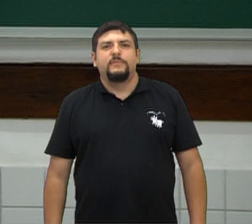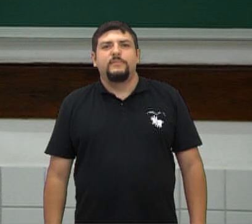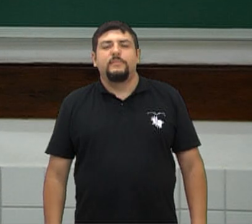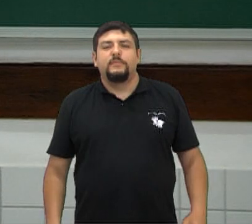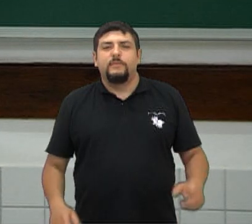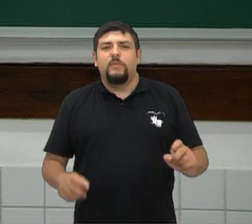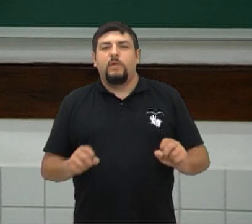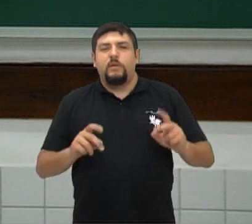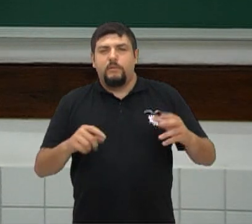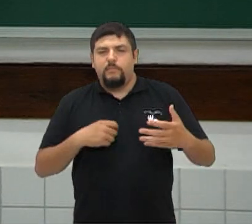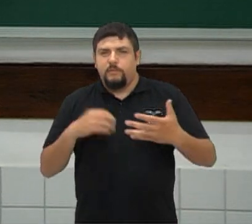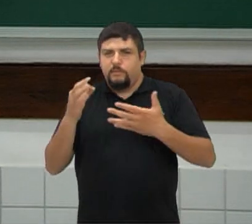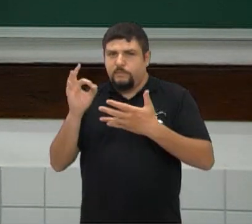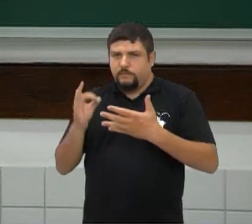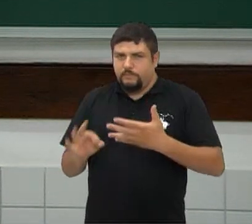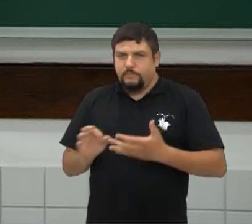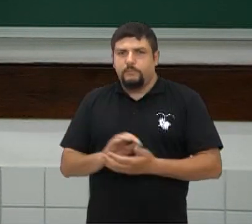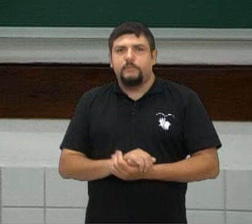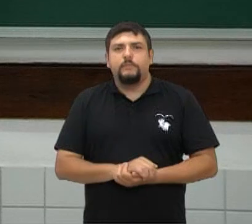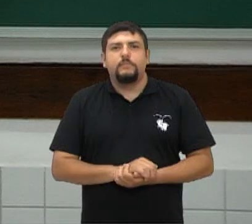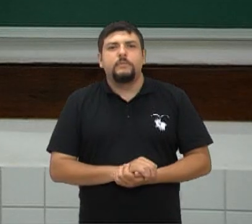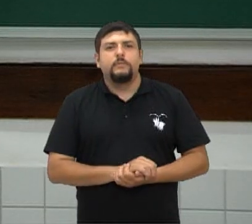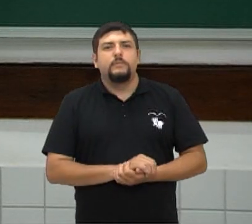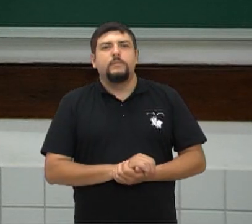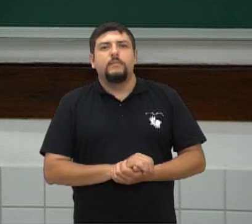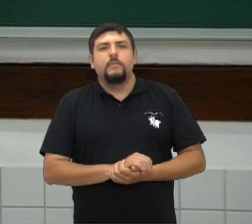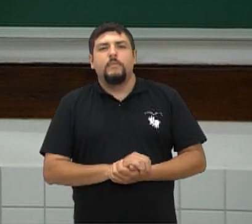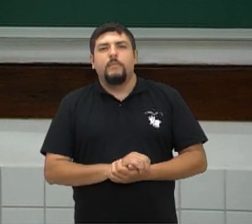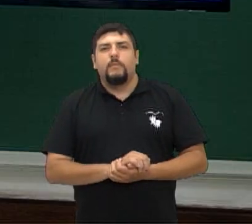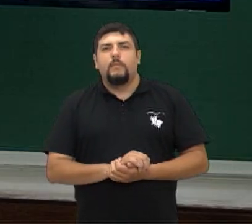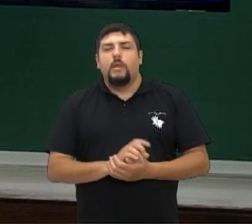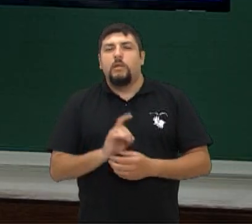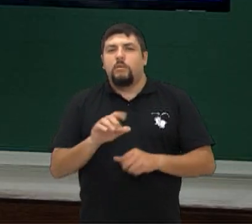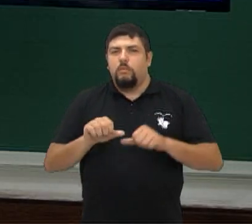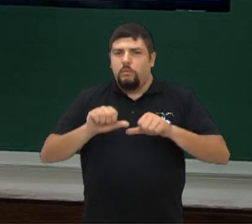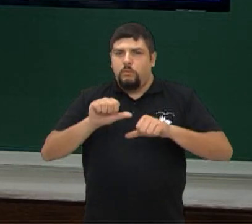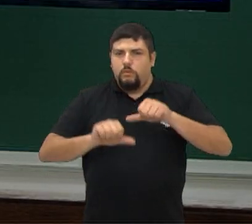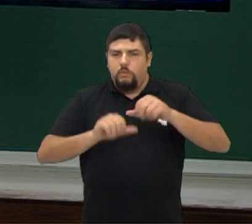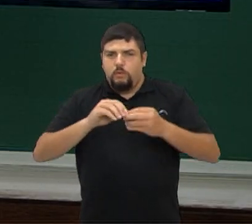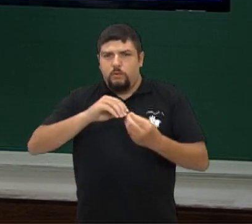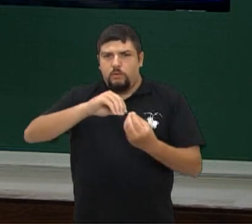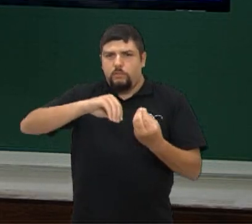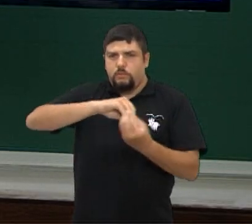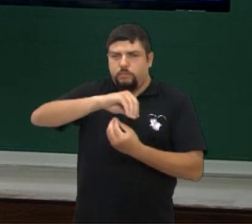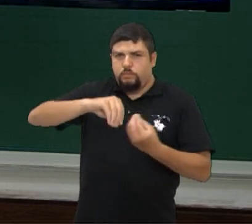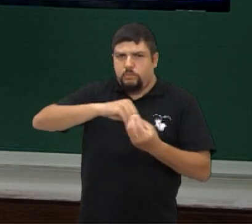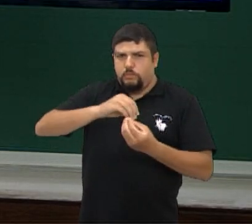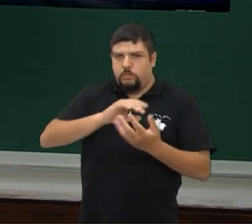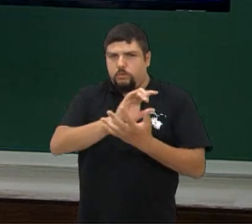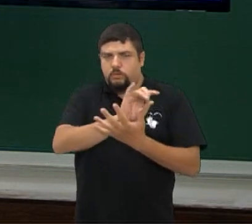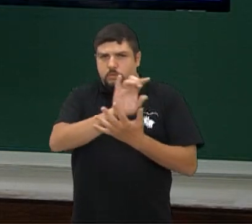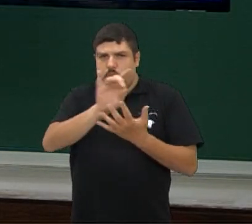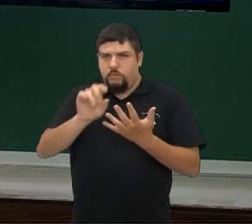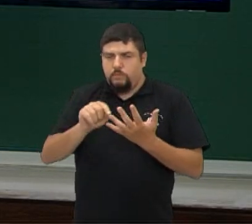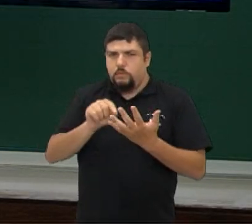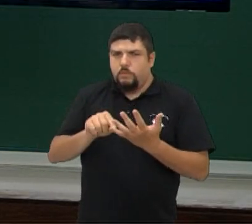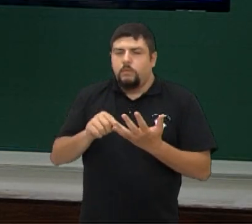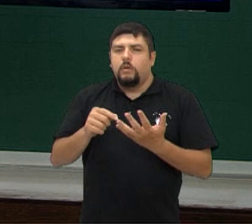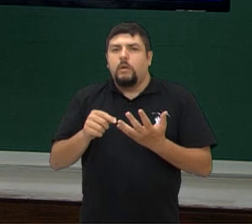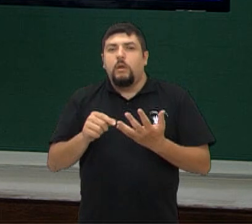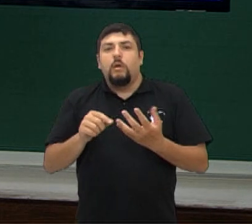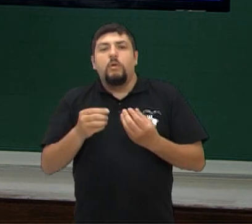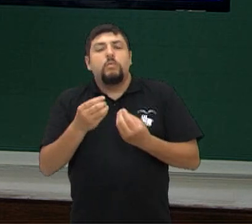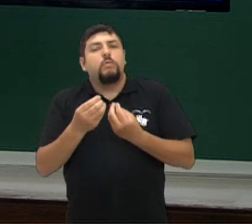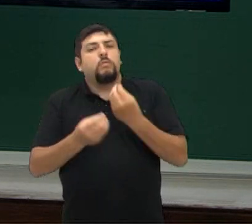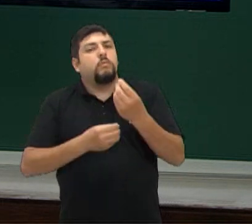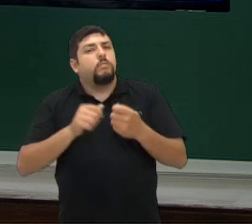Vamos para a correção? Olha só, apenas variando a concentração das substâncias participantes, discuta o que pode